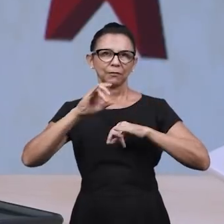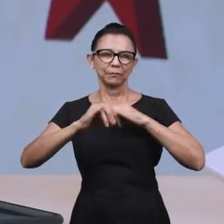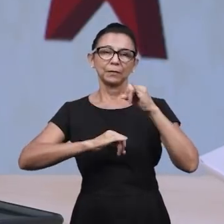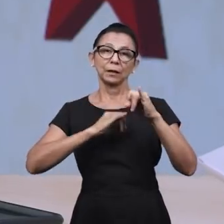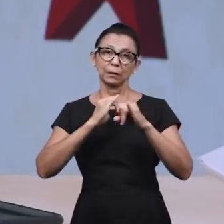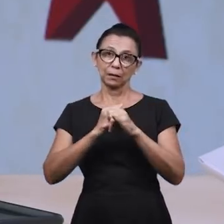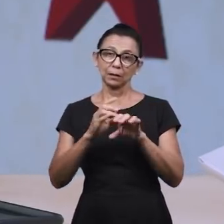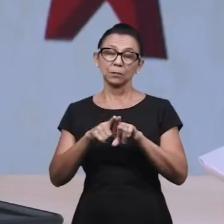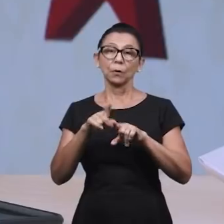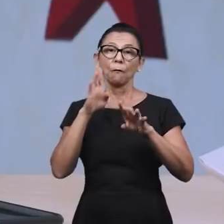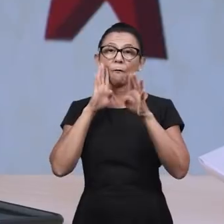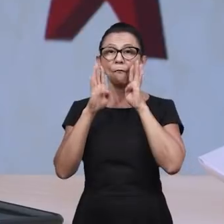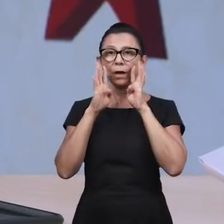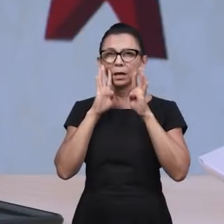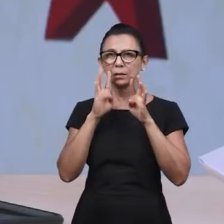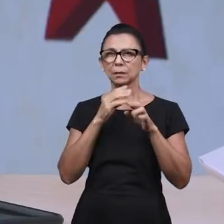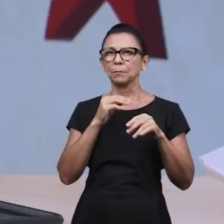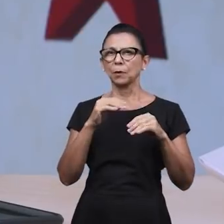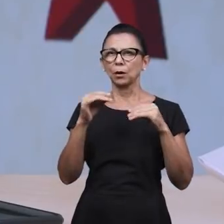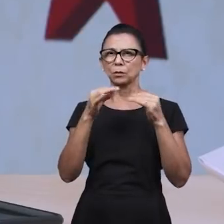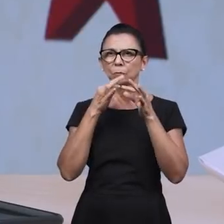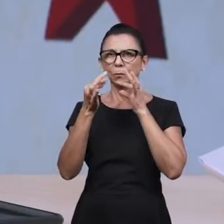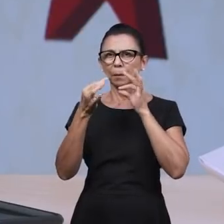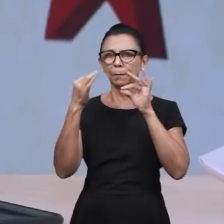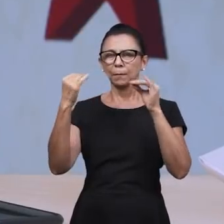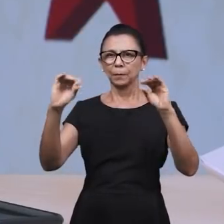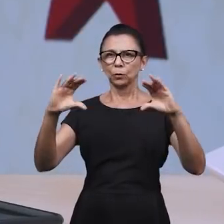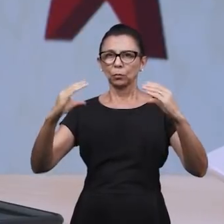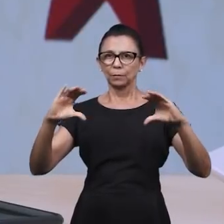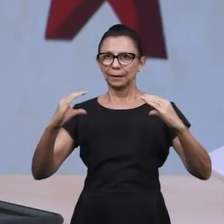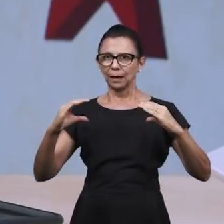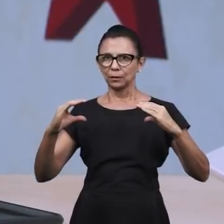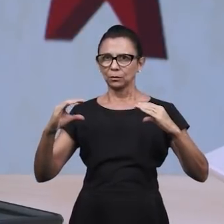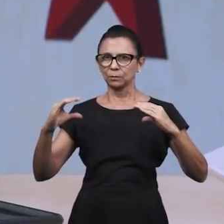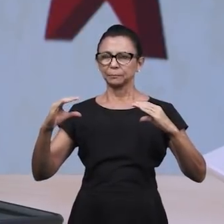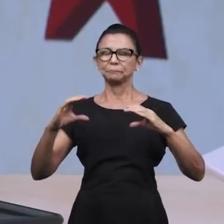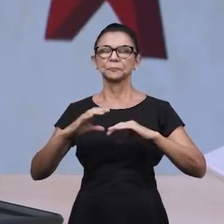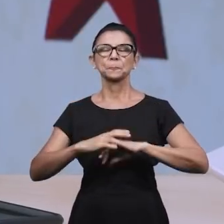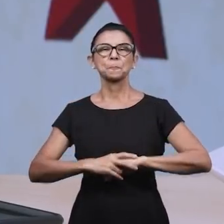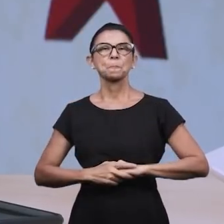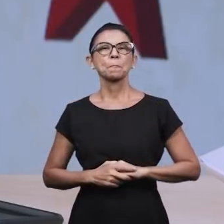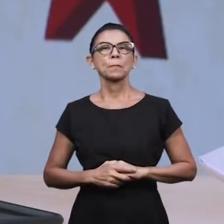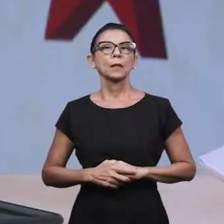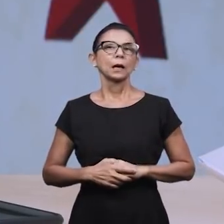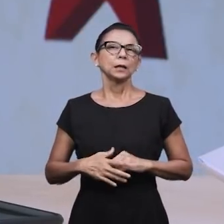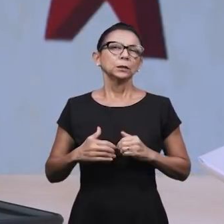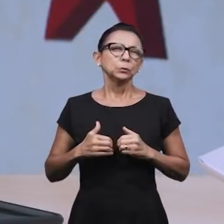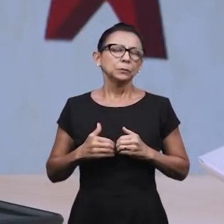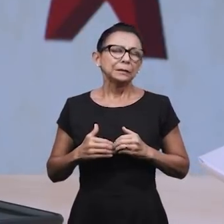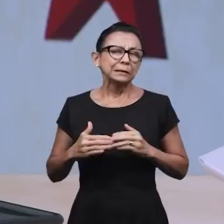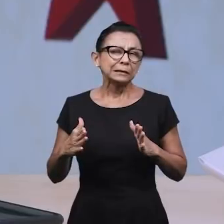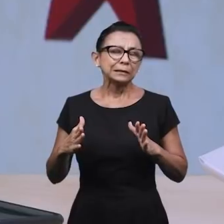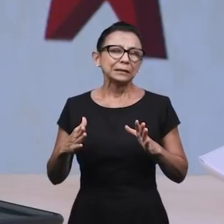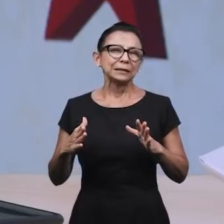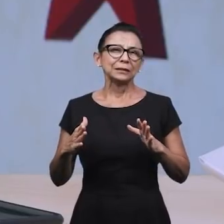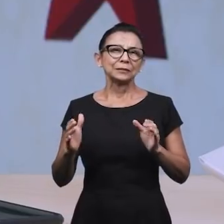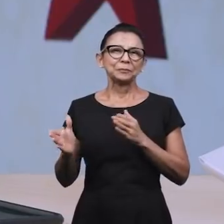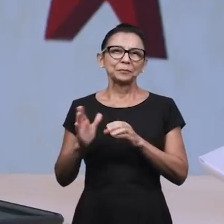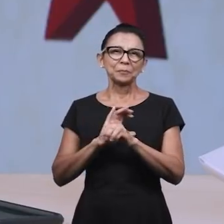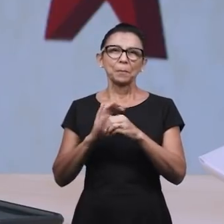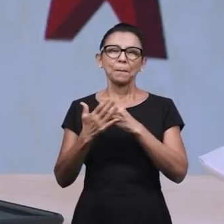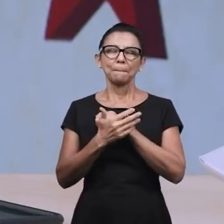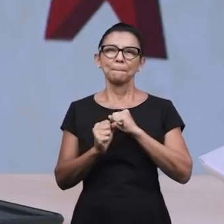Rádio Manaim. Aliás, no Facebook você pode colocar ali os seus comentários. E também, desde o início da pandemia, que